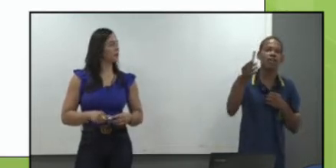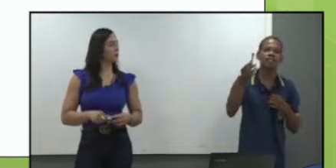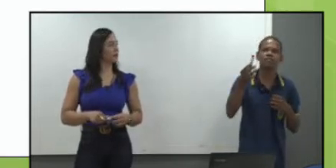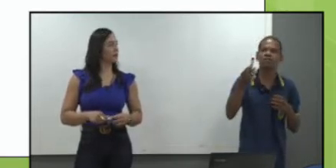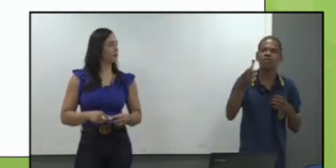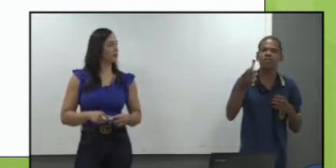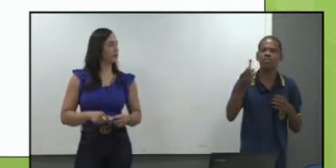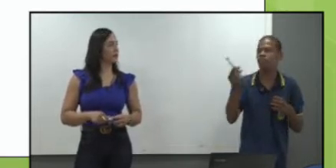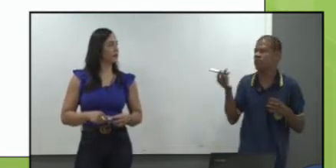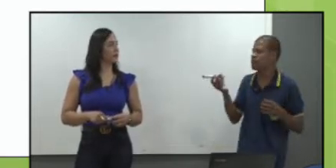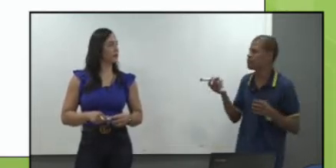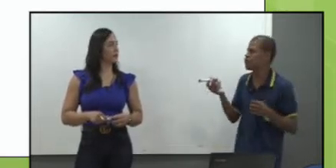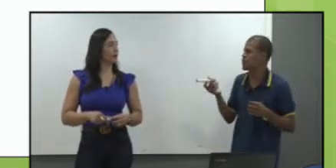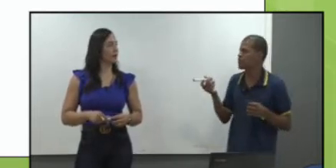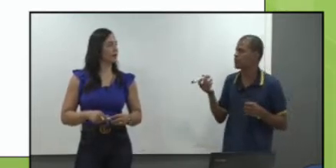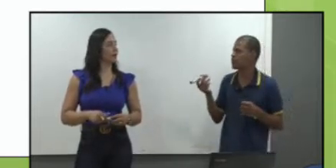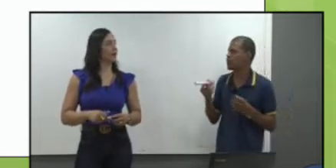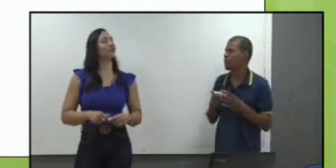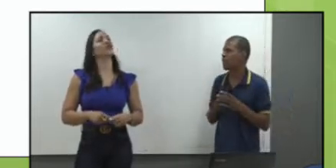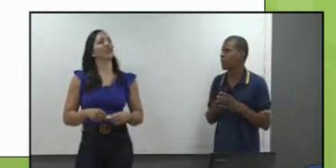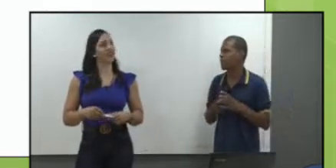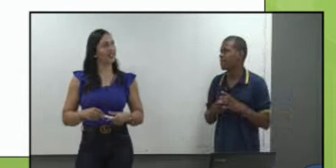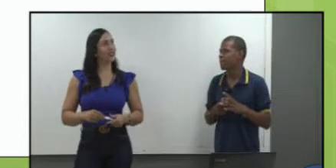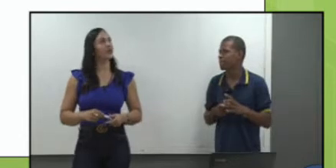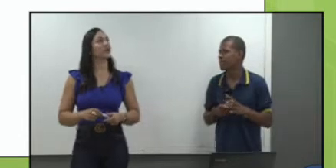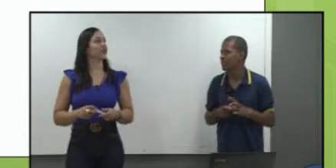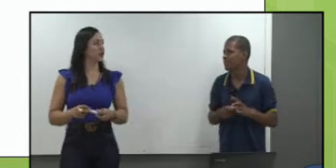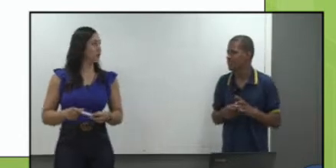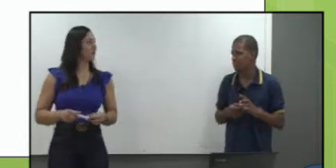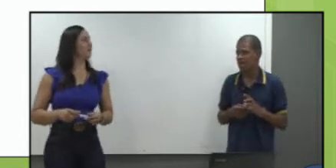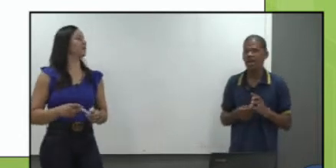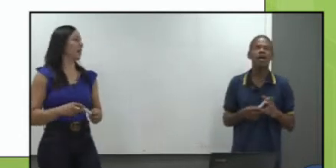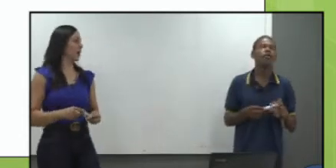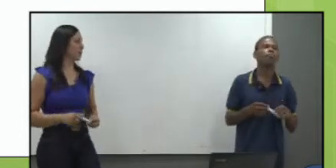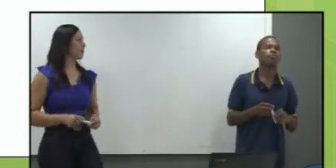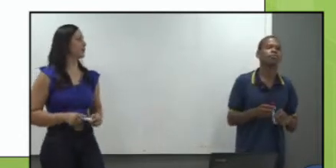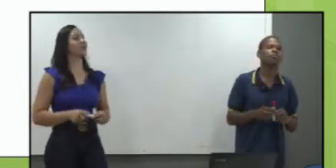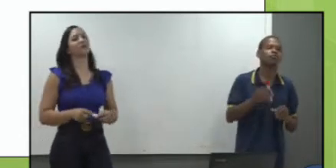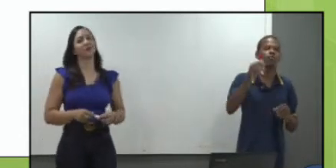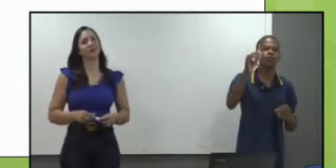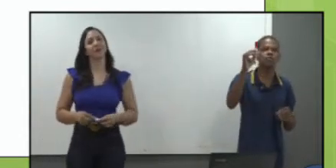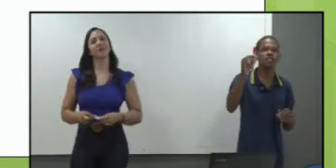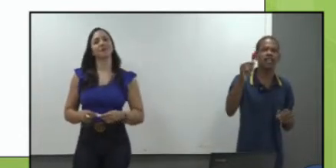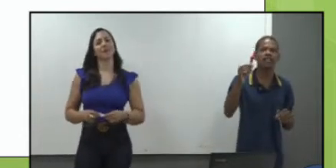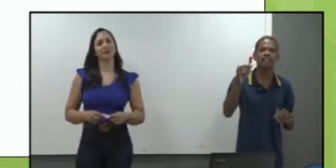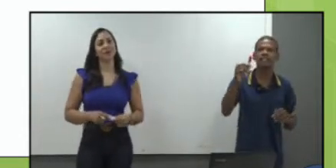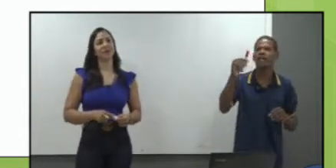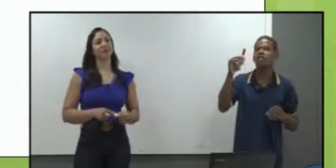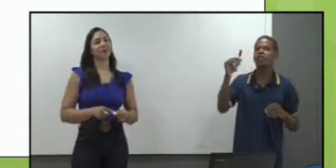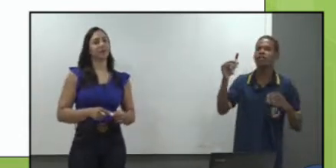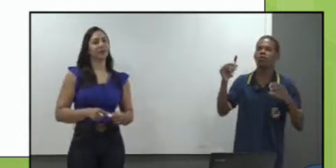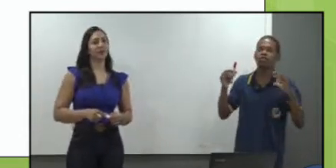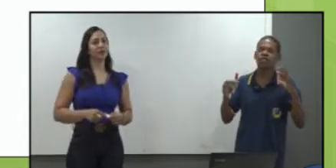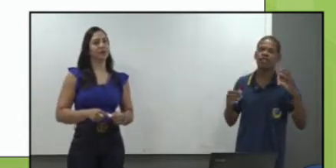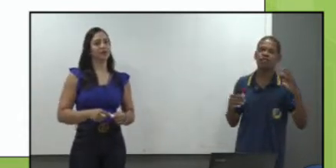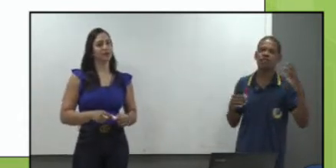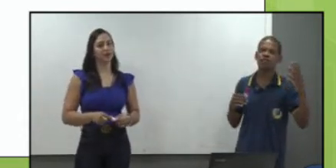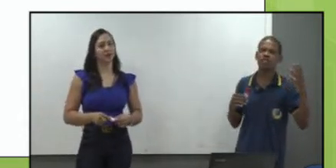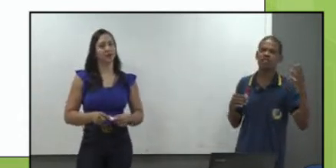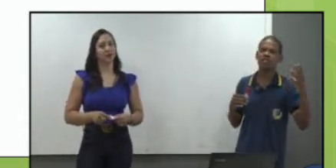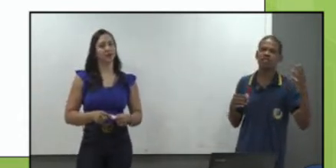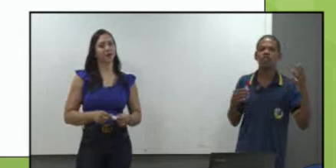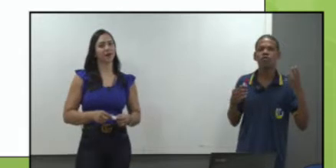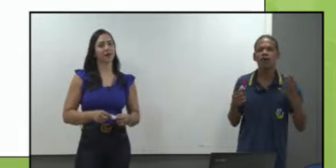viu a dança do toré? Já viu, professora, como é a dança do toré? Já assisti um vídeo. Já? Já. Pronto. No próximo slide, a gente vai estar mostrando aqui